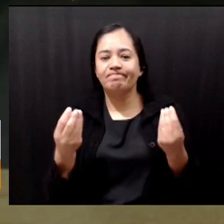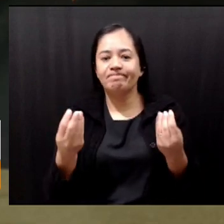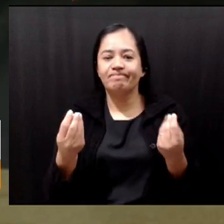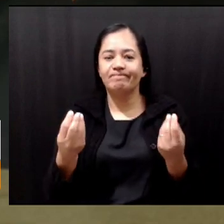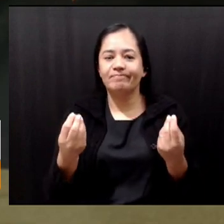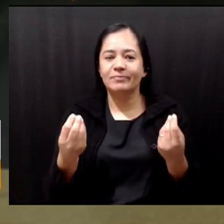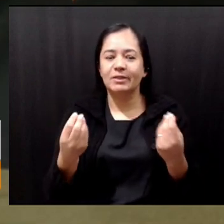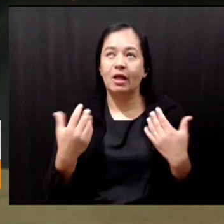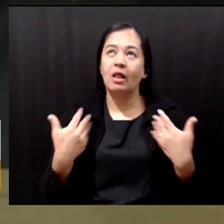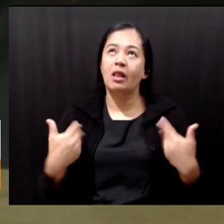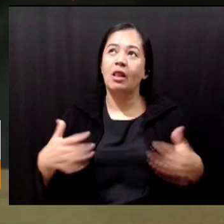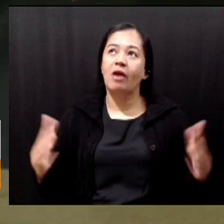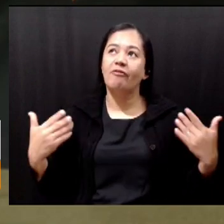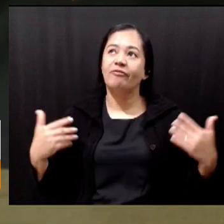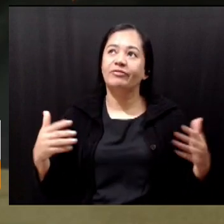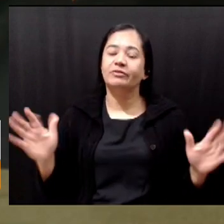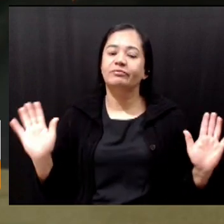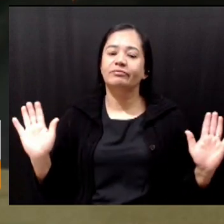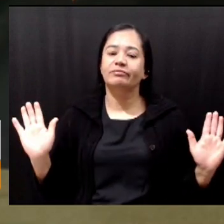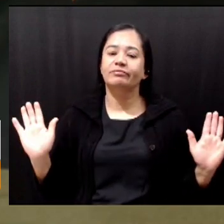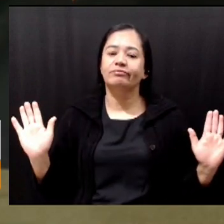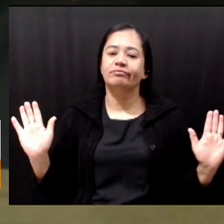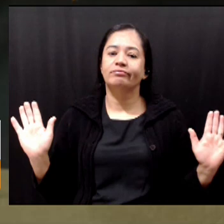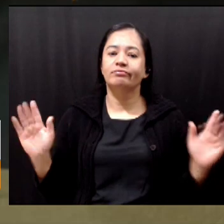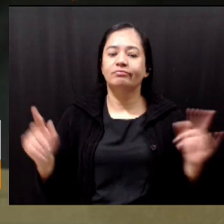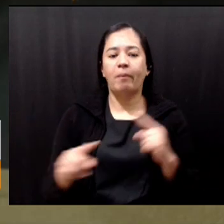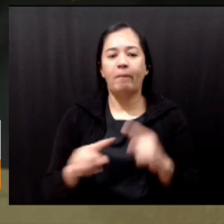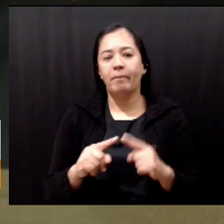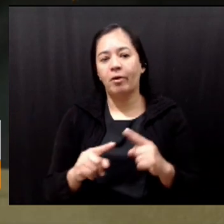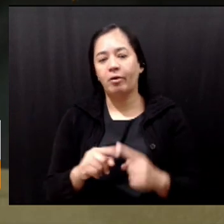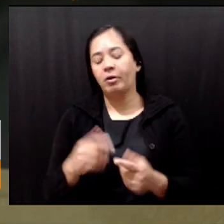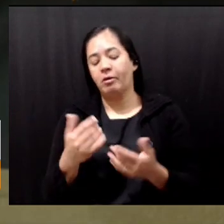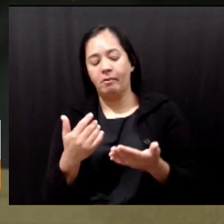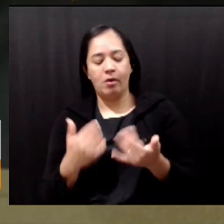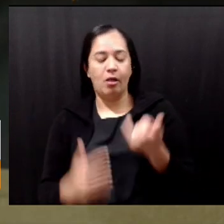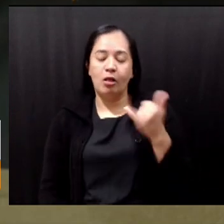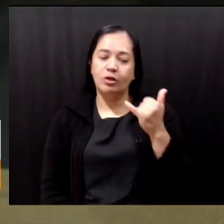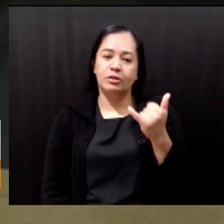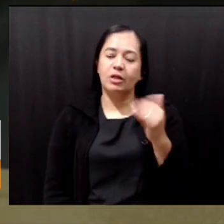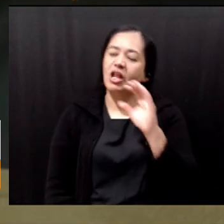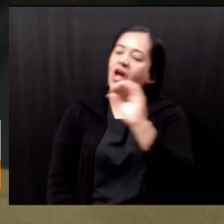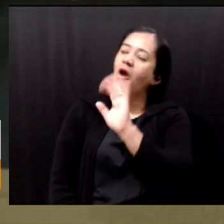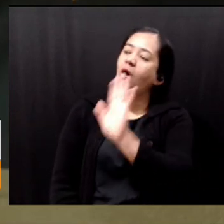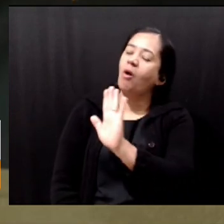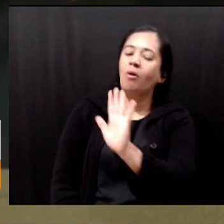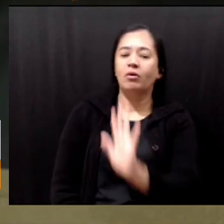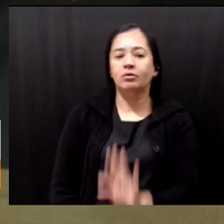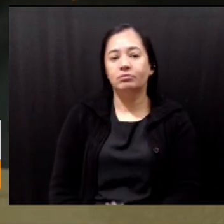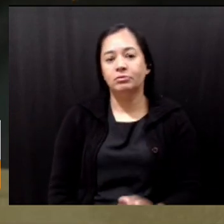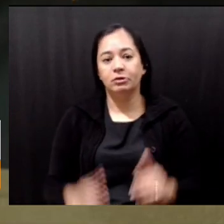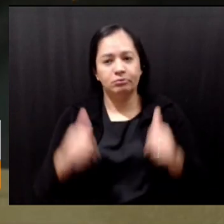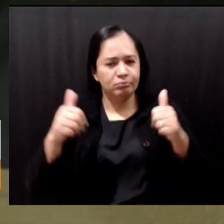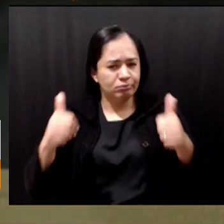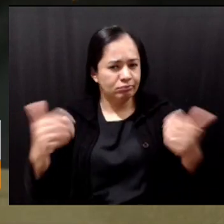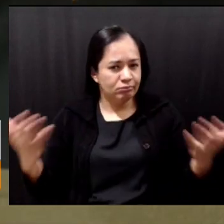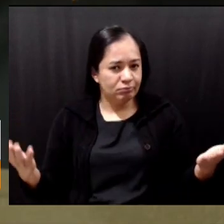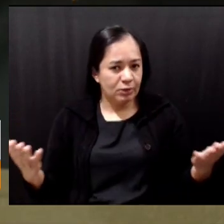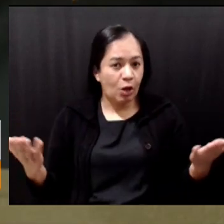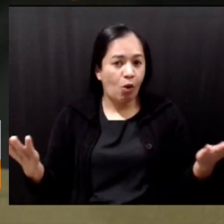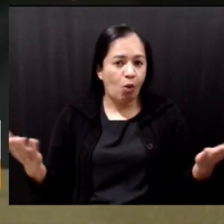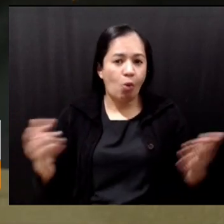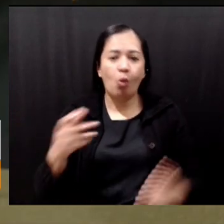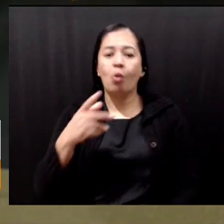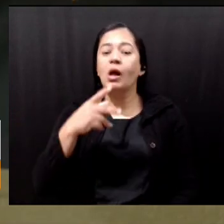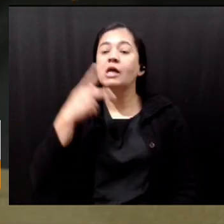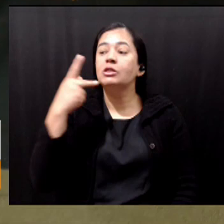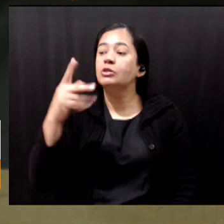relaxado, porque tem o celular, posso dar um "oi" e tudo bem. Qual que é a visão que vocês têm, né,